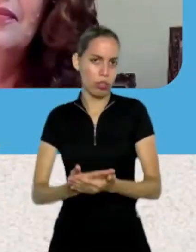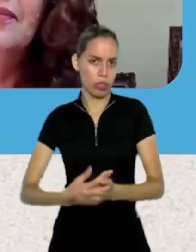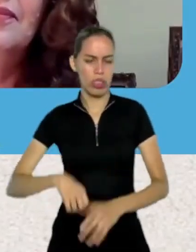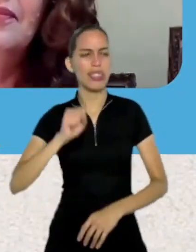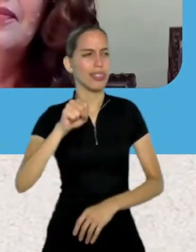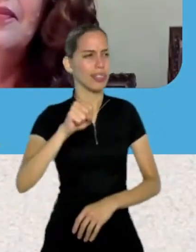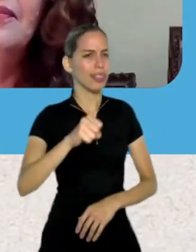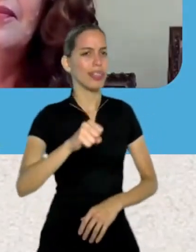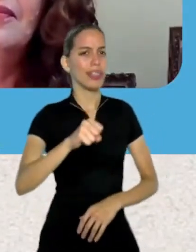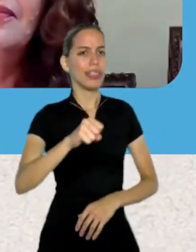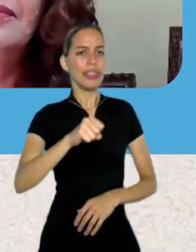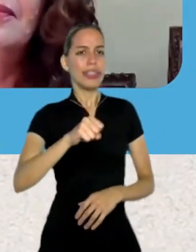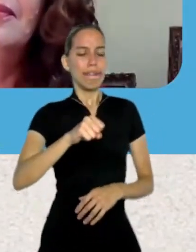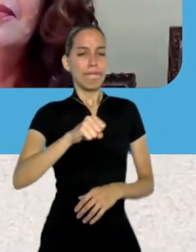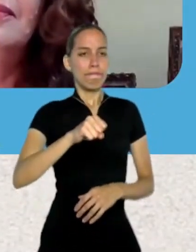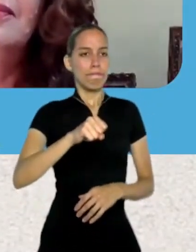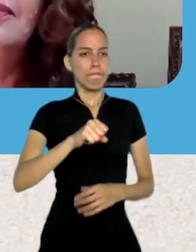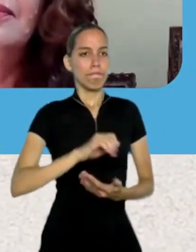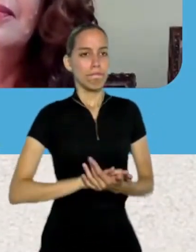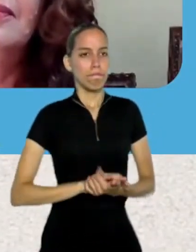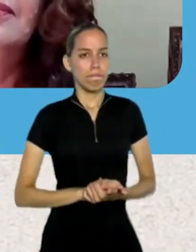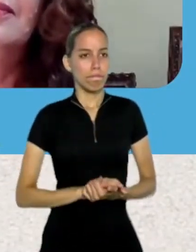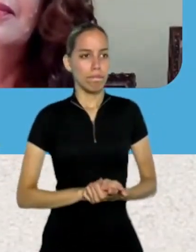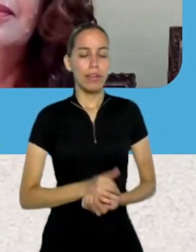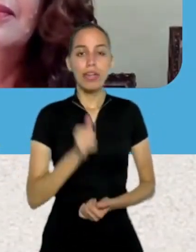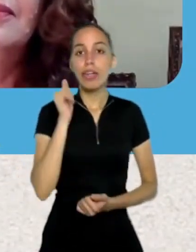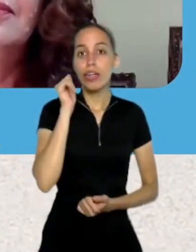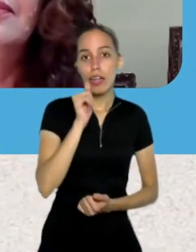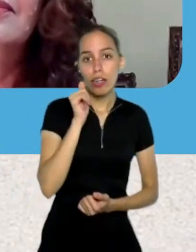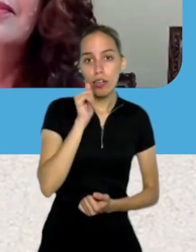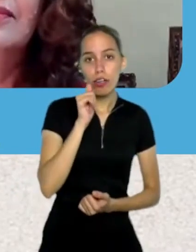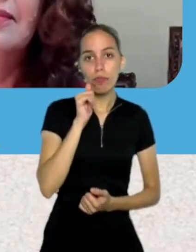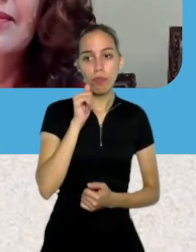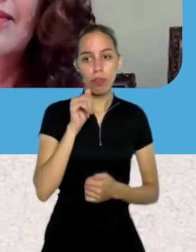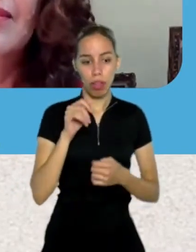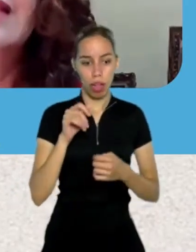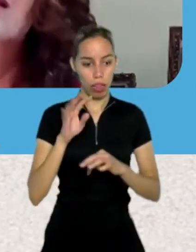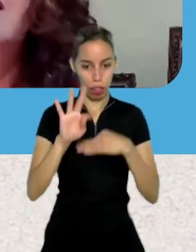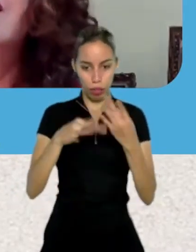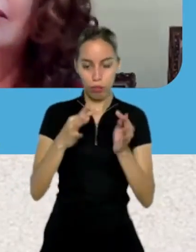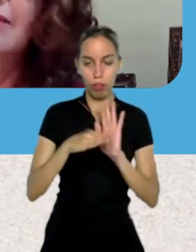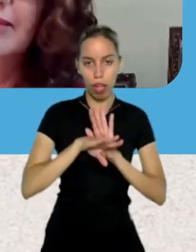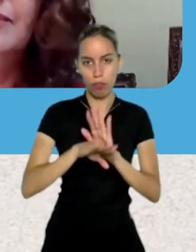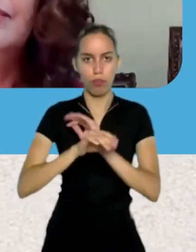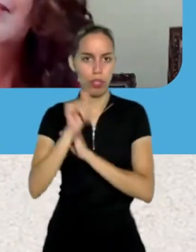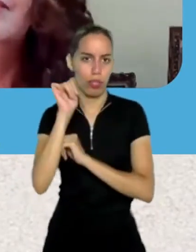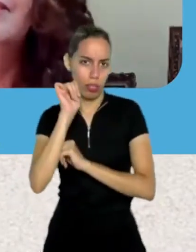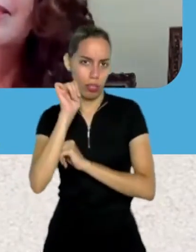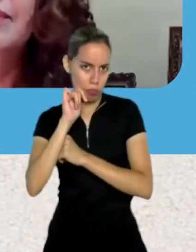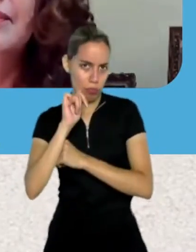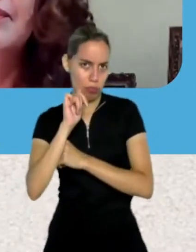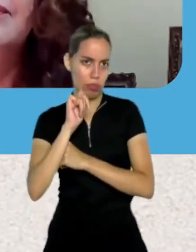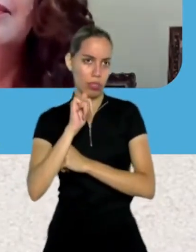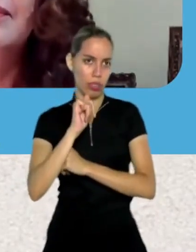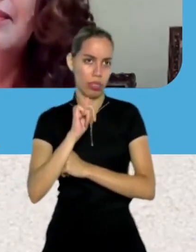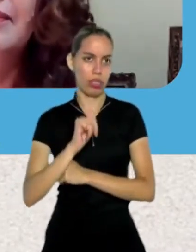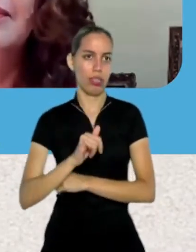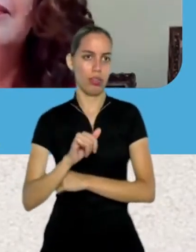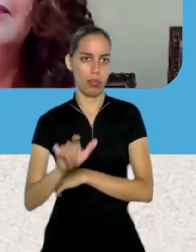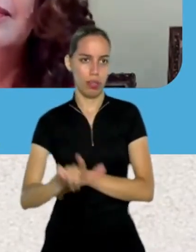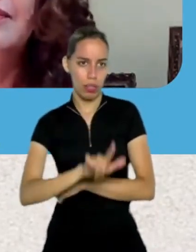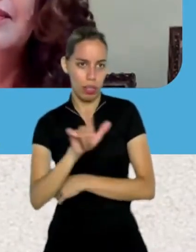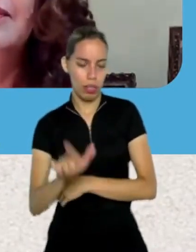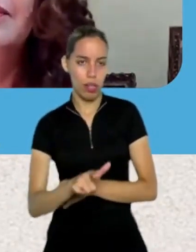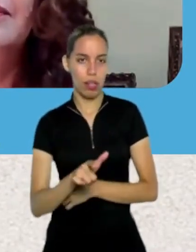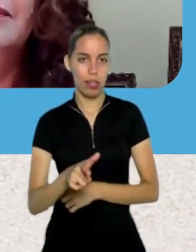a literatura escrita por mulheres também, a tecnologia auxilia muito, né? Sim. Desde que esse acesso, assim,